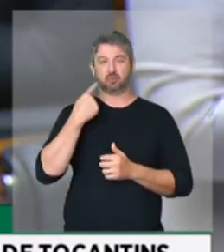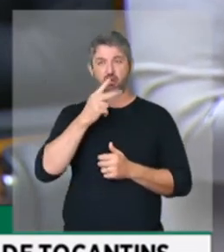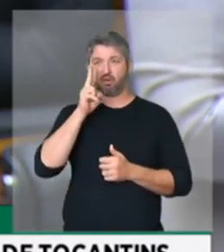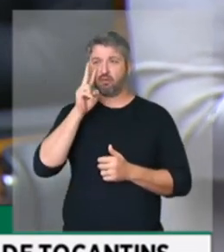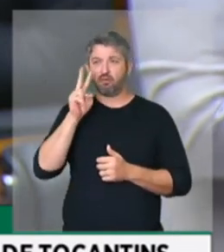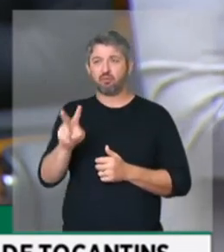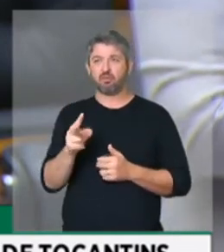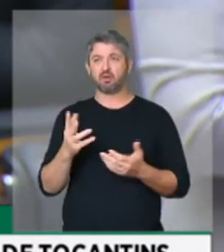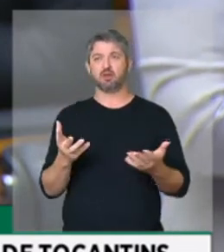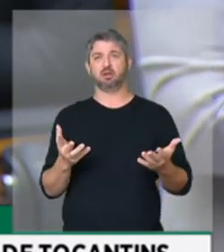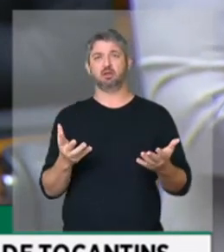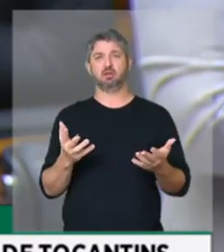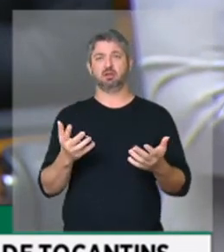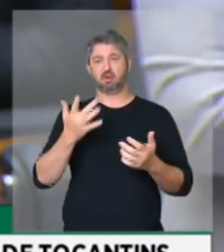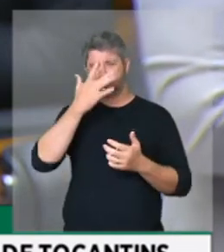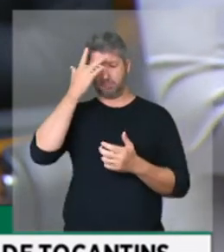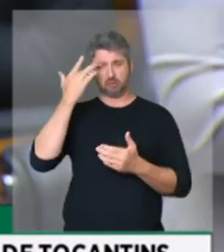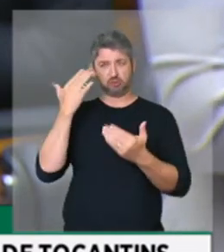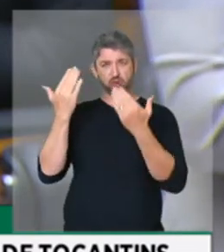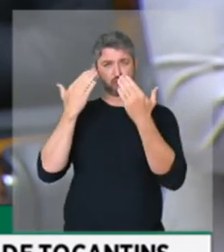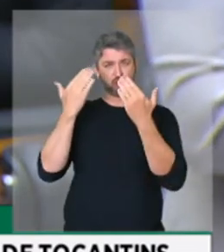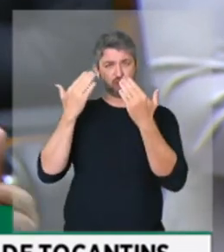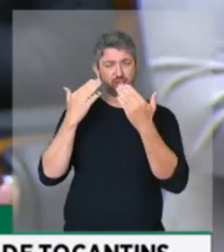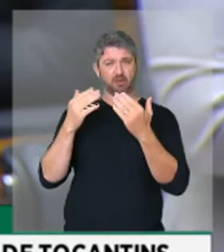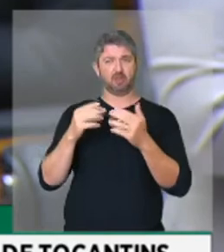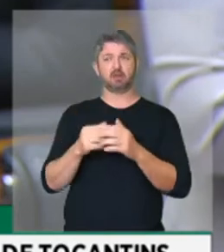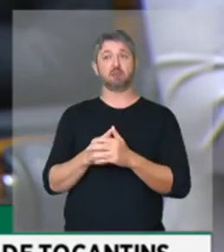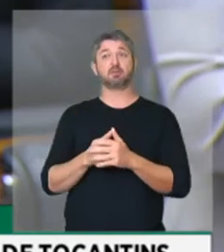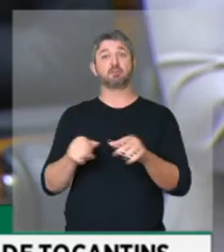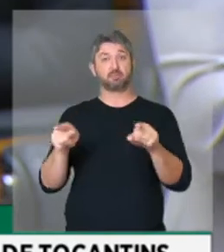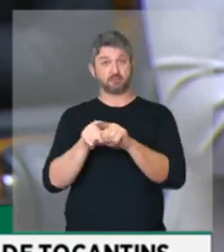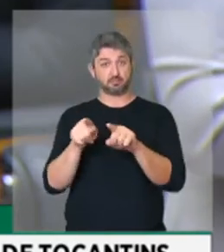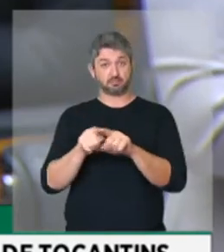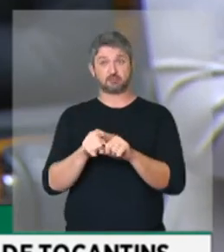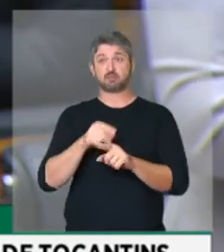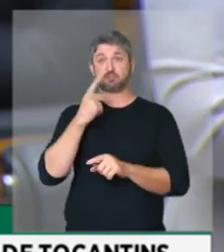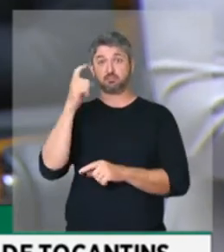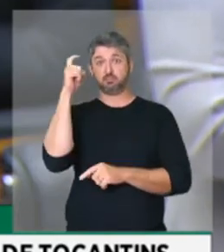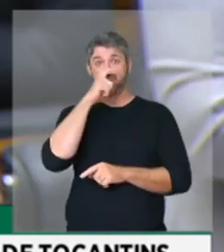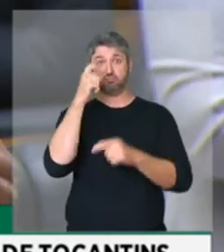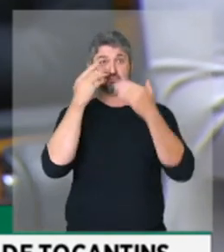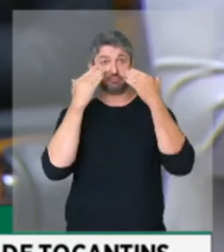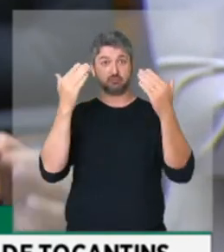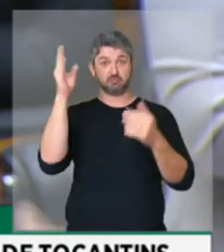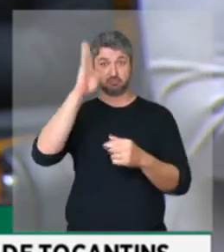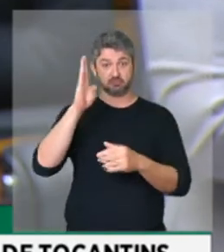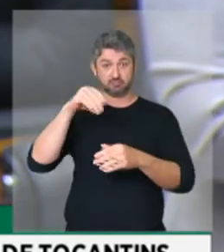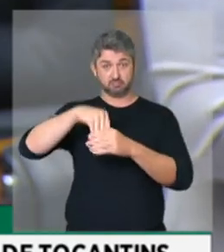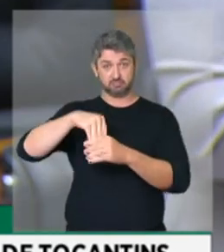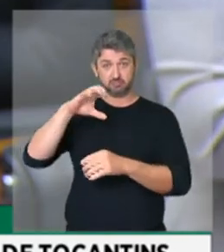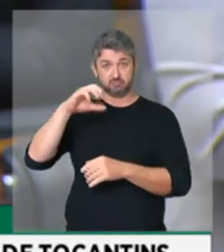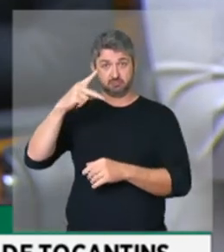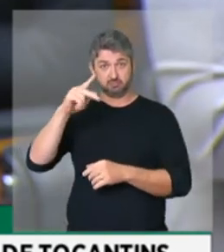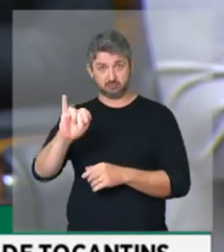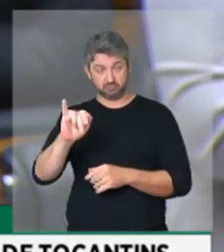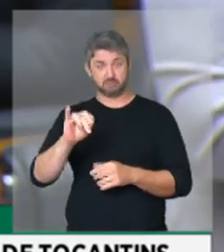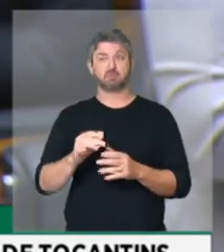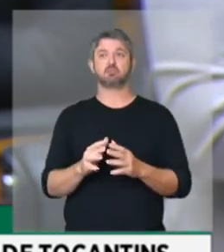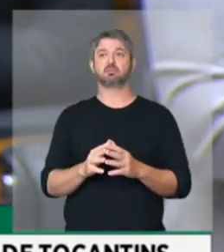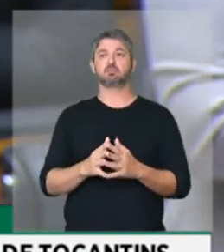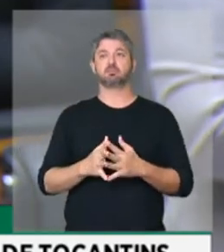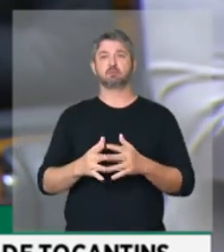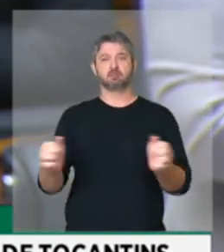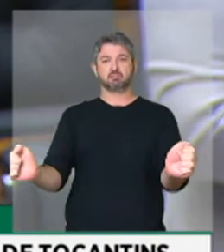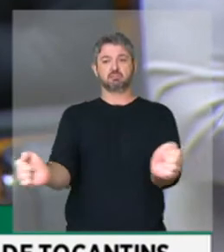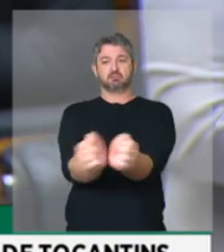observa uma pessoa suspeita, inclusive de mentir perante o Brasil, numa comissão parlamentar de inquérito, sair